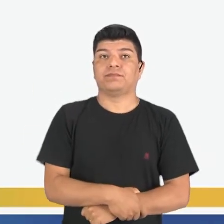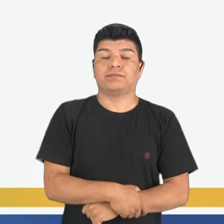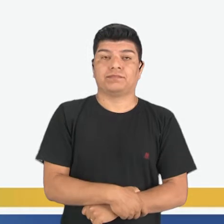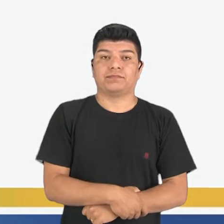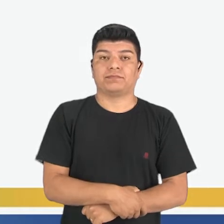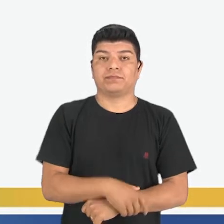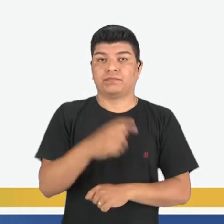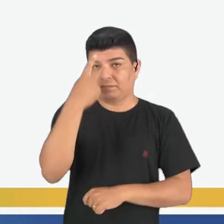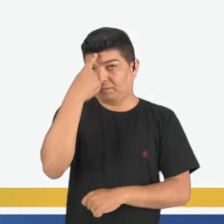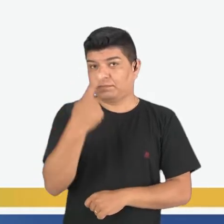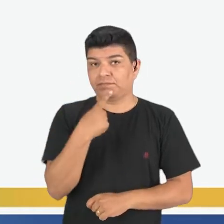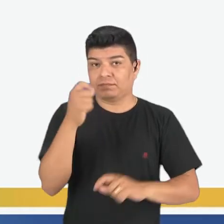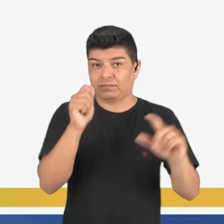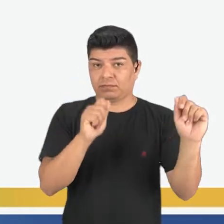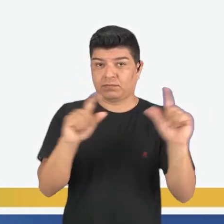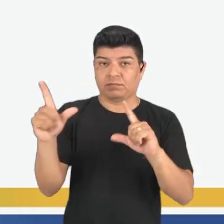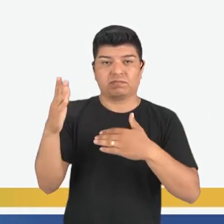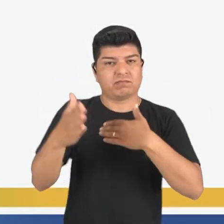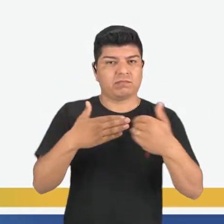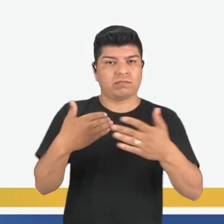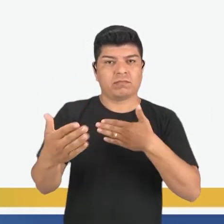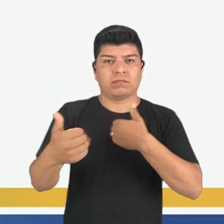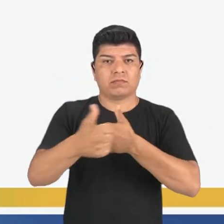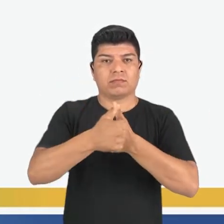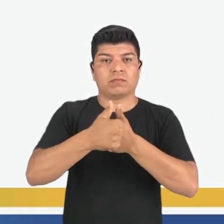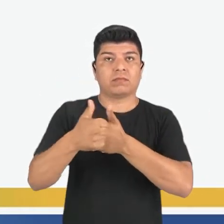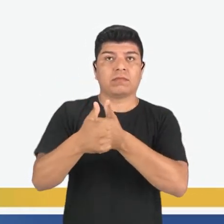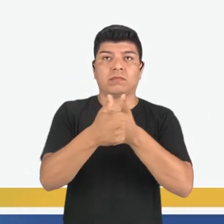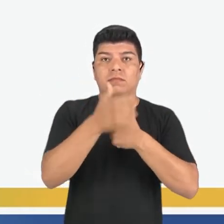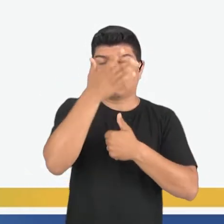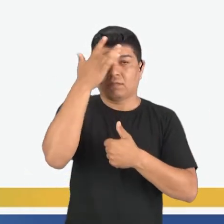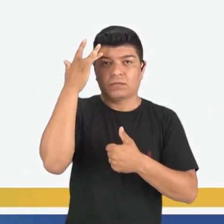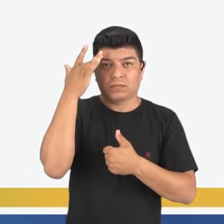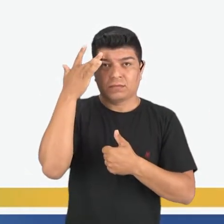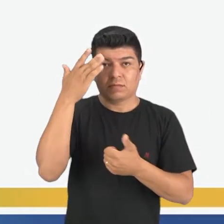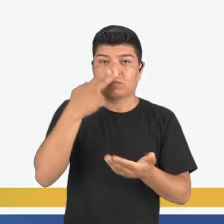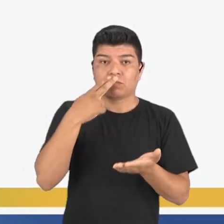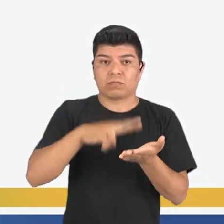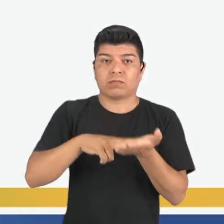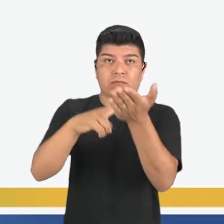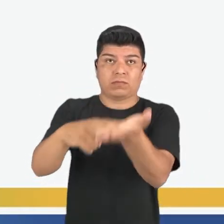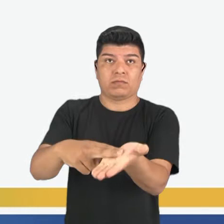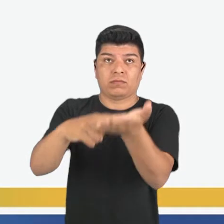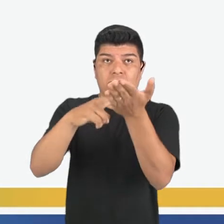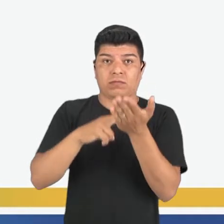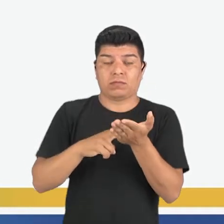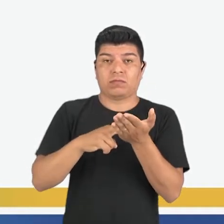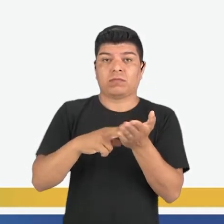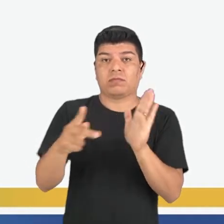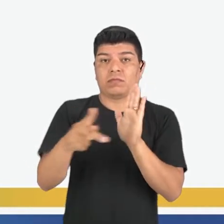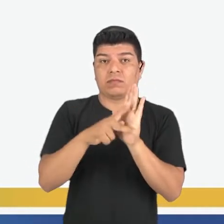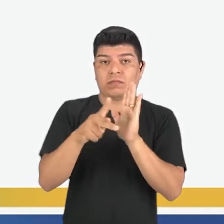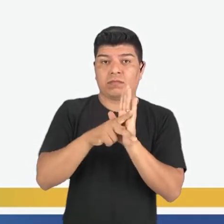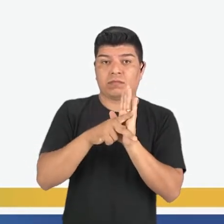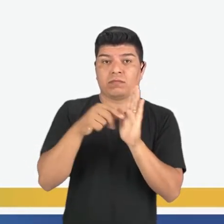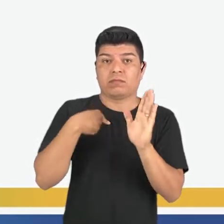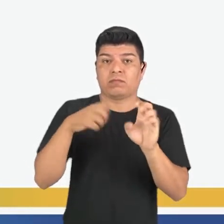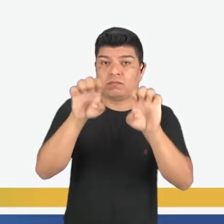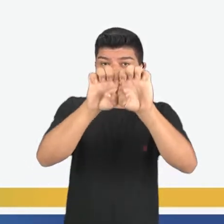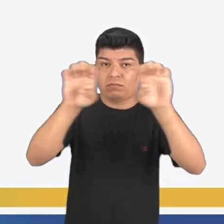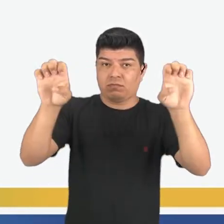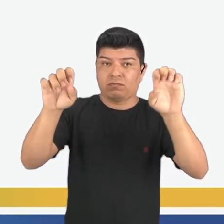na sua imagem. Dependendo da proximidade entre o destinatário e o remetente, as cartas pessoais não seguem uma